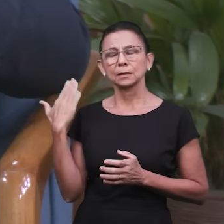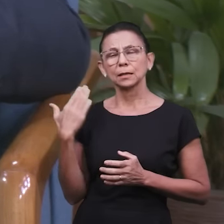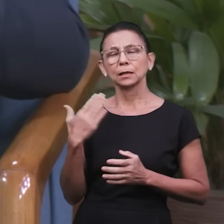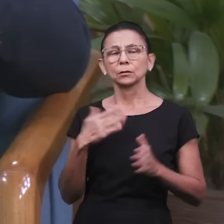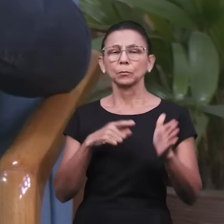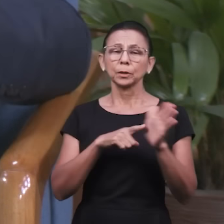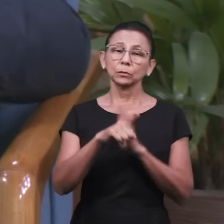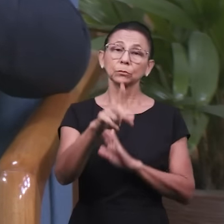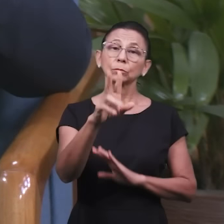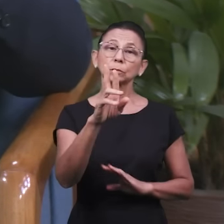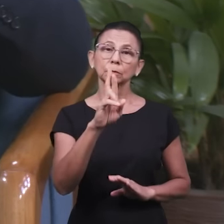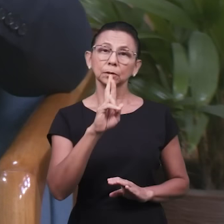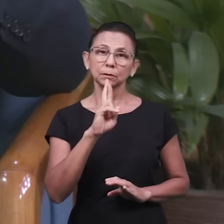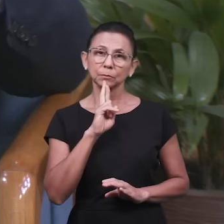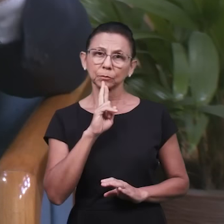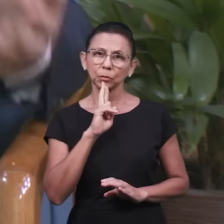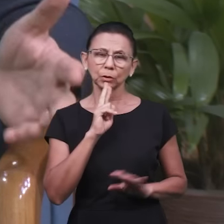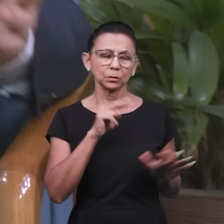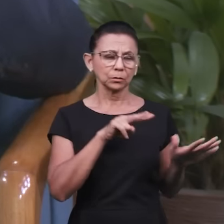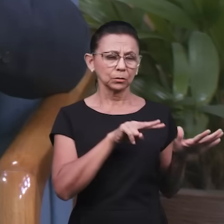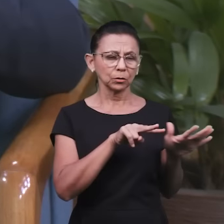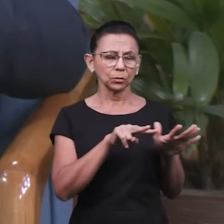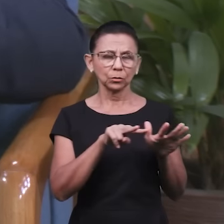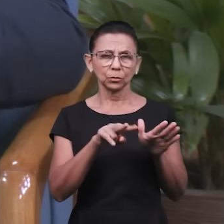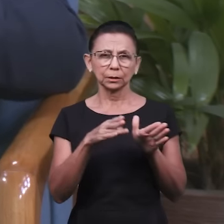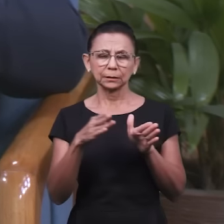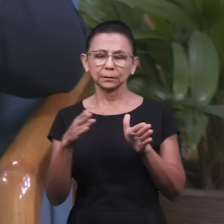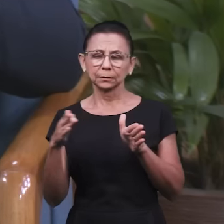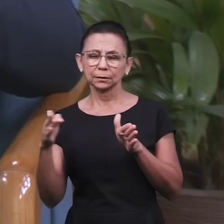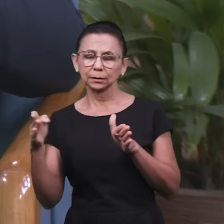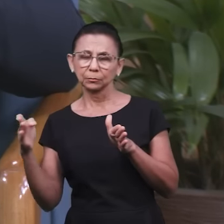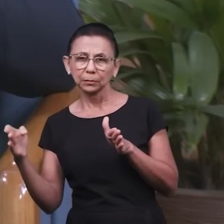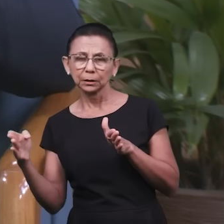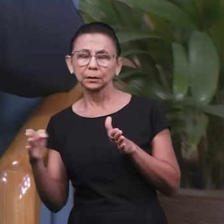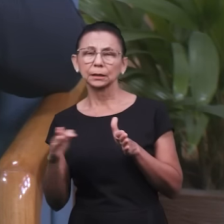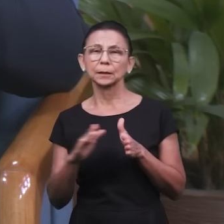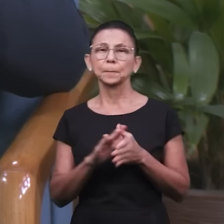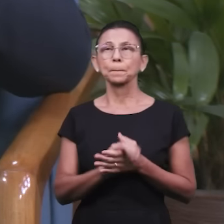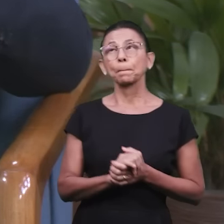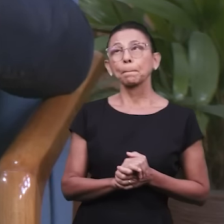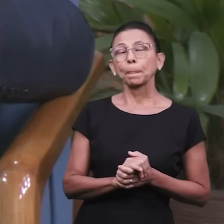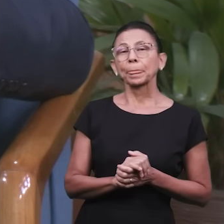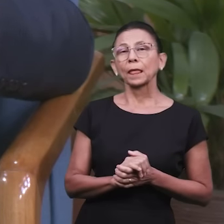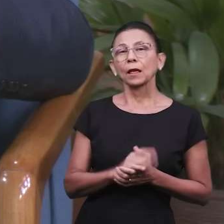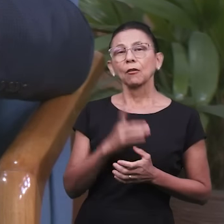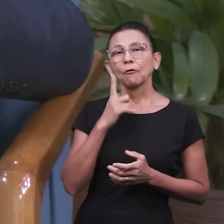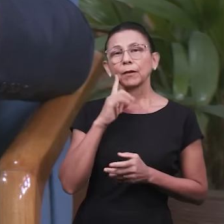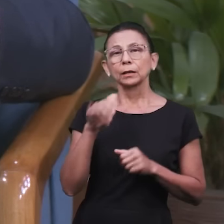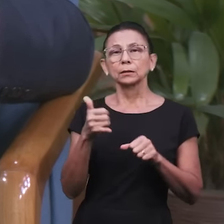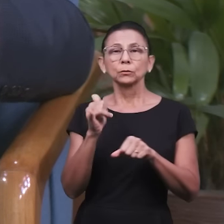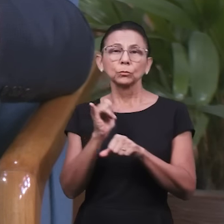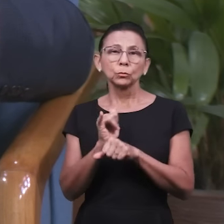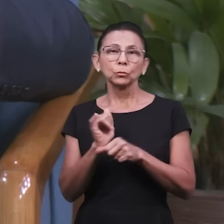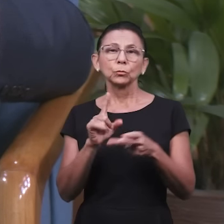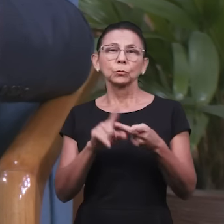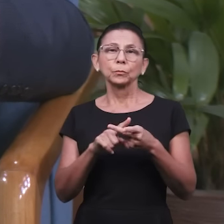que ao longo da semana, através do YouTube, através da rádio, do trabalho conduzido para as